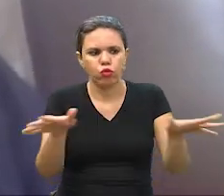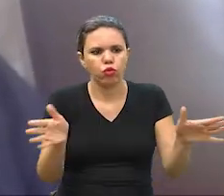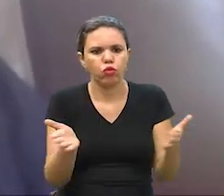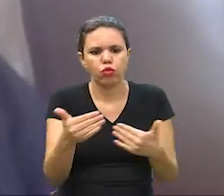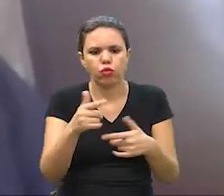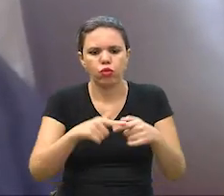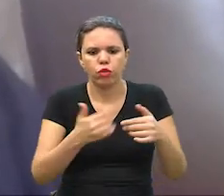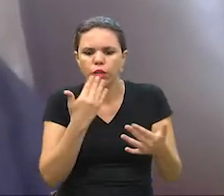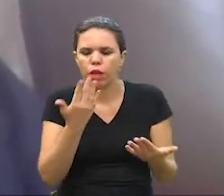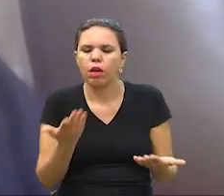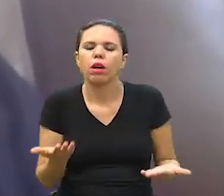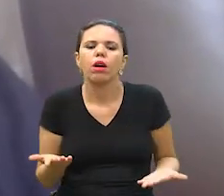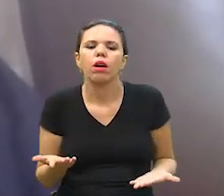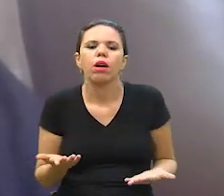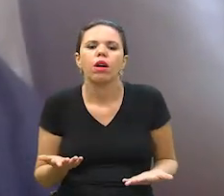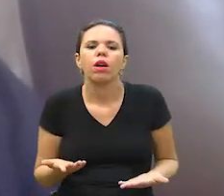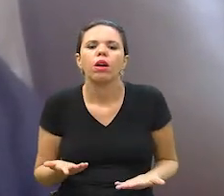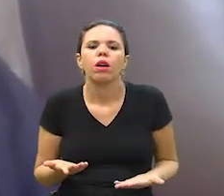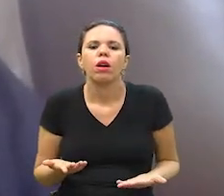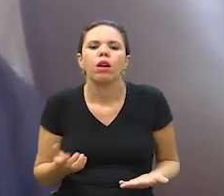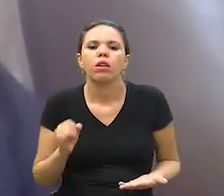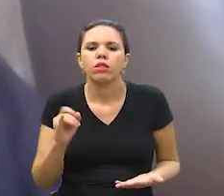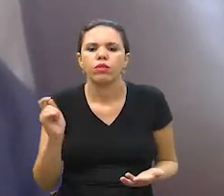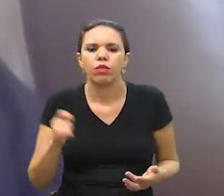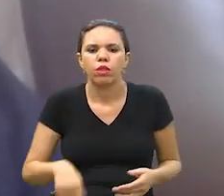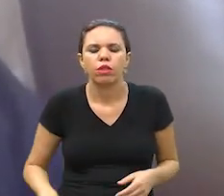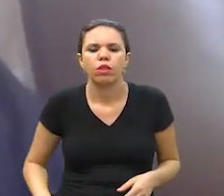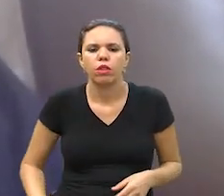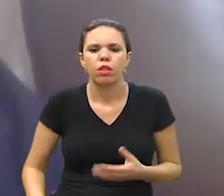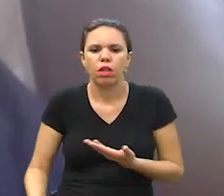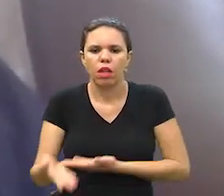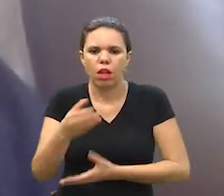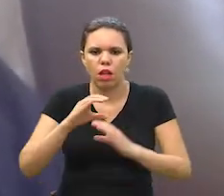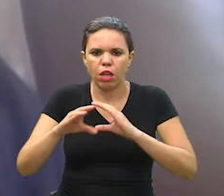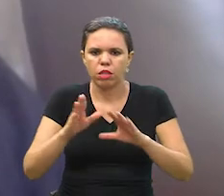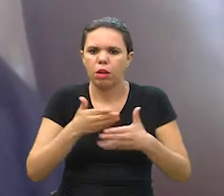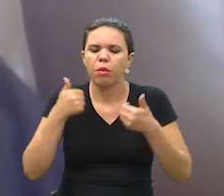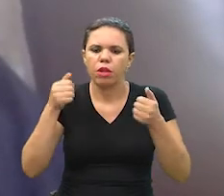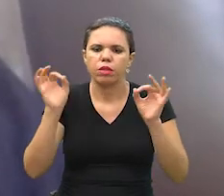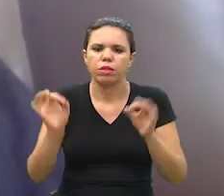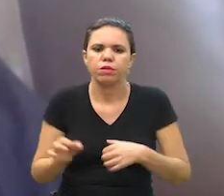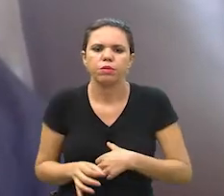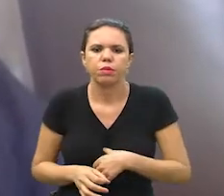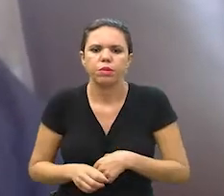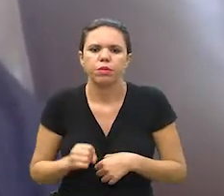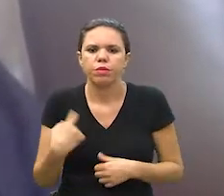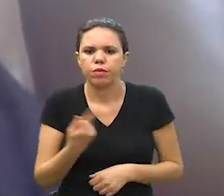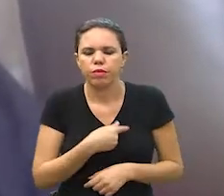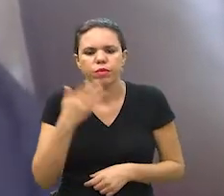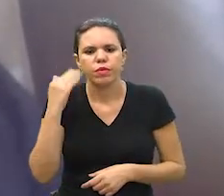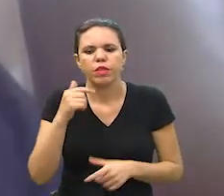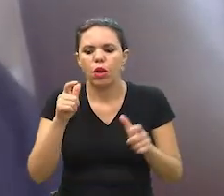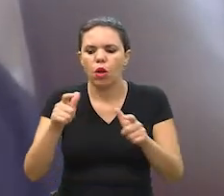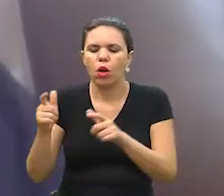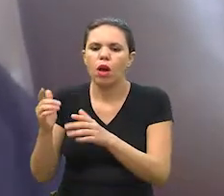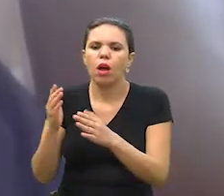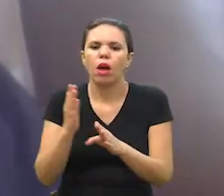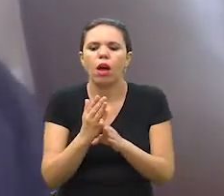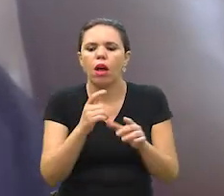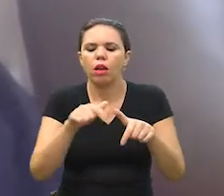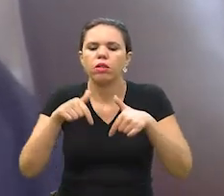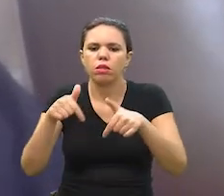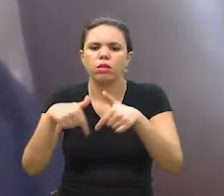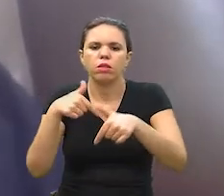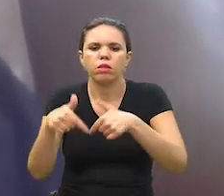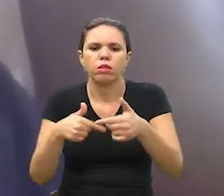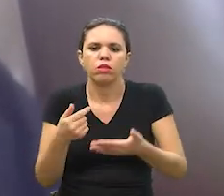cesta básica, mas se fosse de forma articulada, seria melhor. Se a gente soubesse onde cada um está atuando,